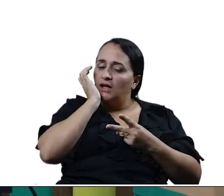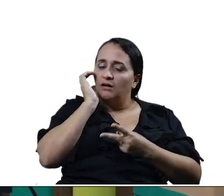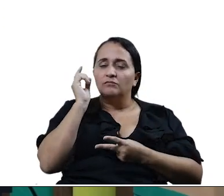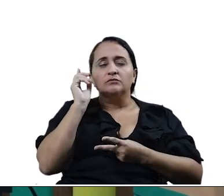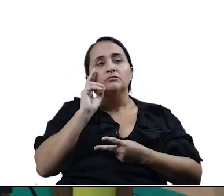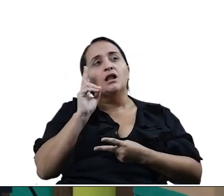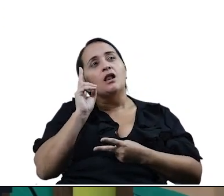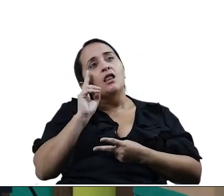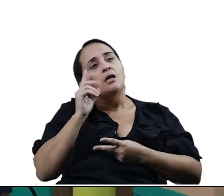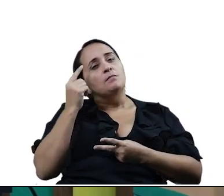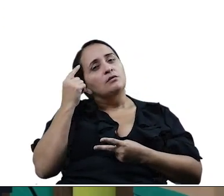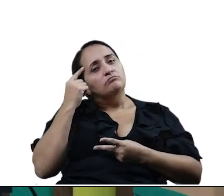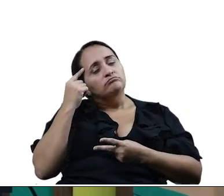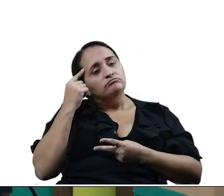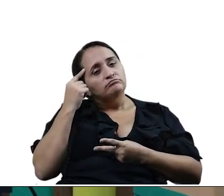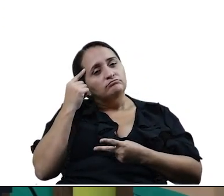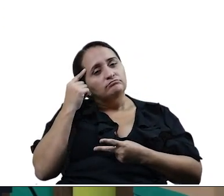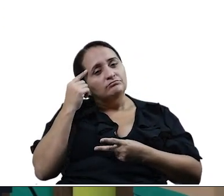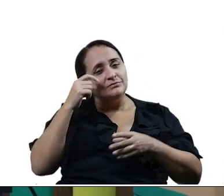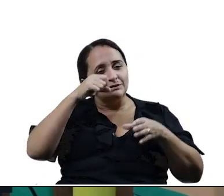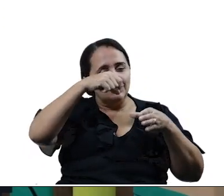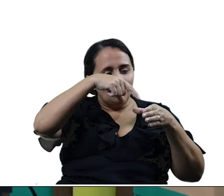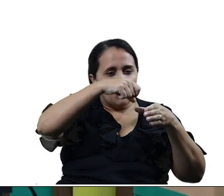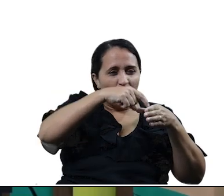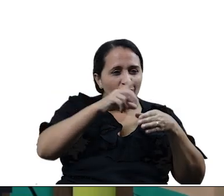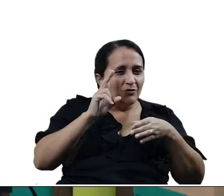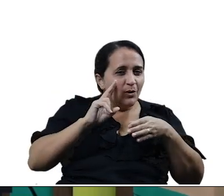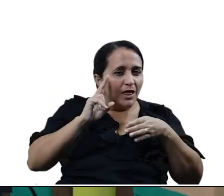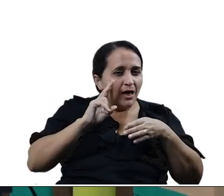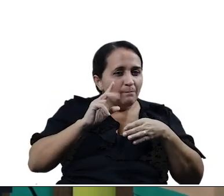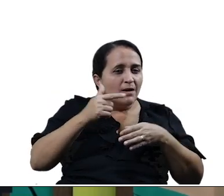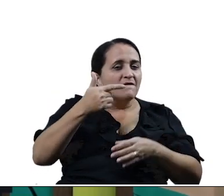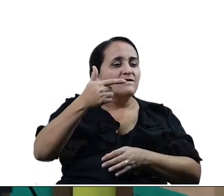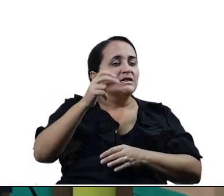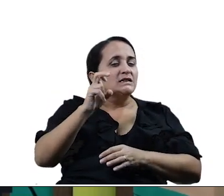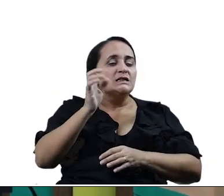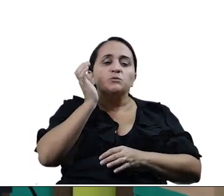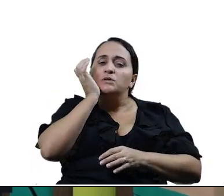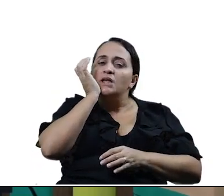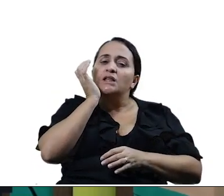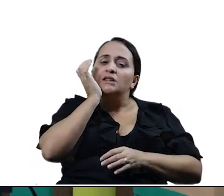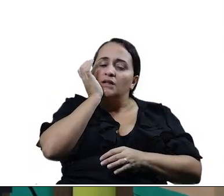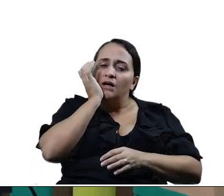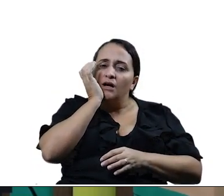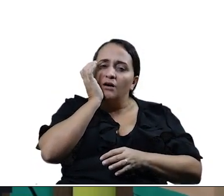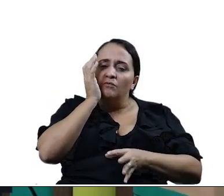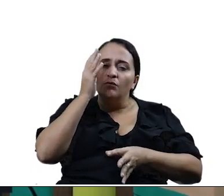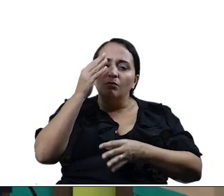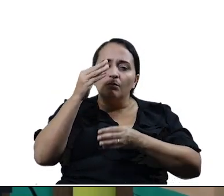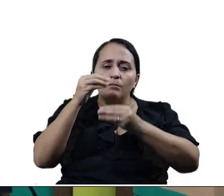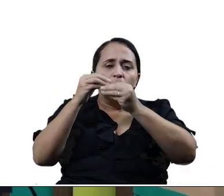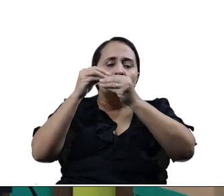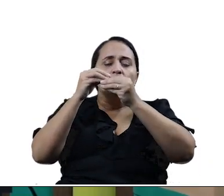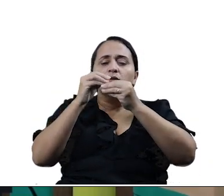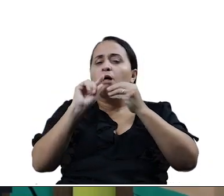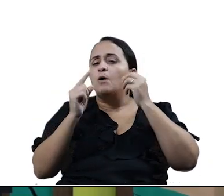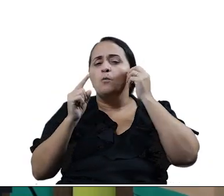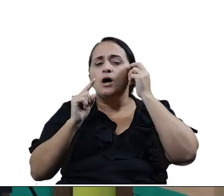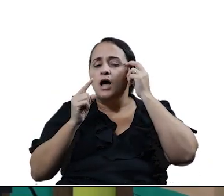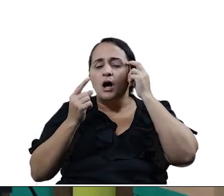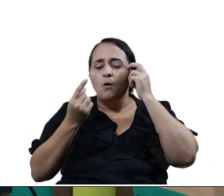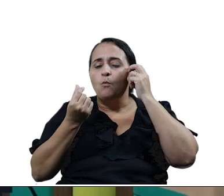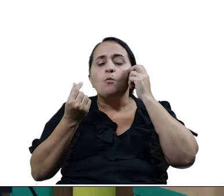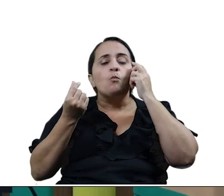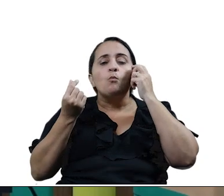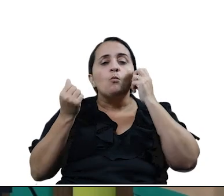a questão do cofrinho? 25 centavos para dar R$1. Quanto de 25 centavos a